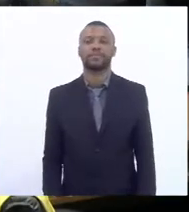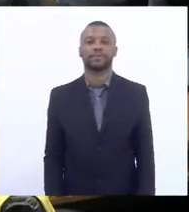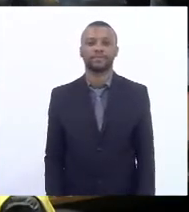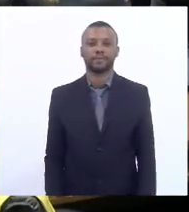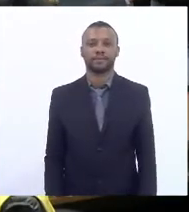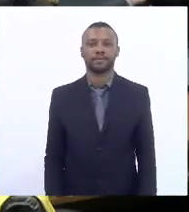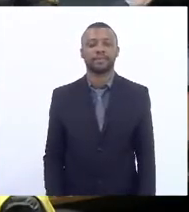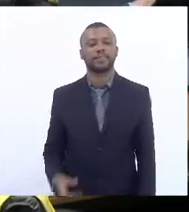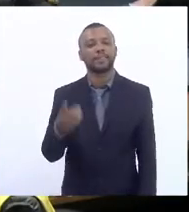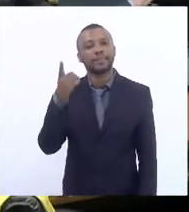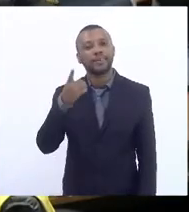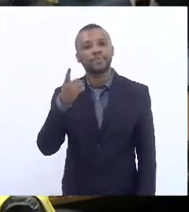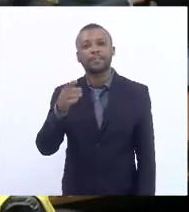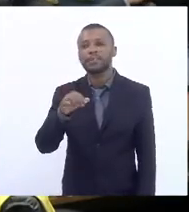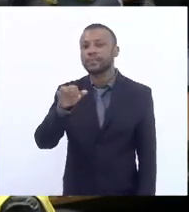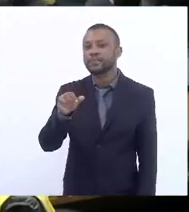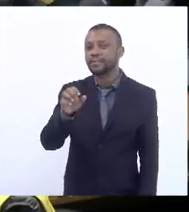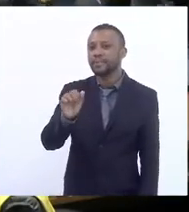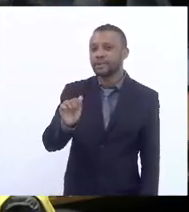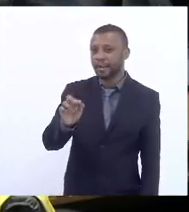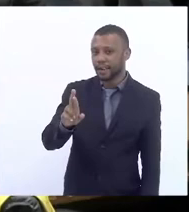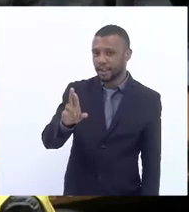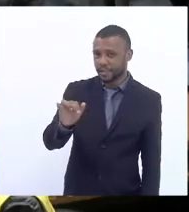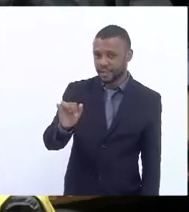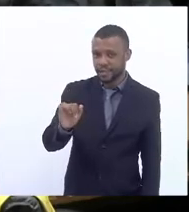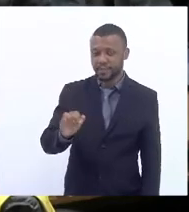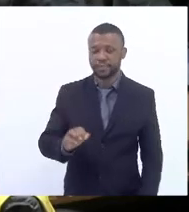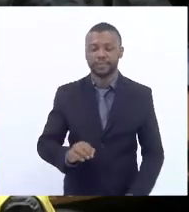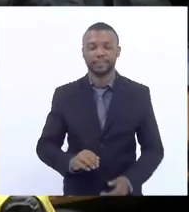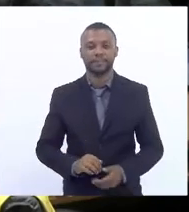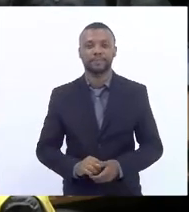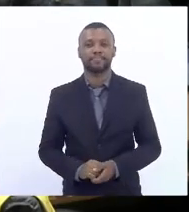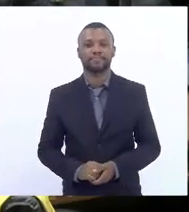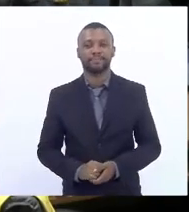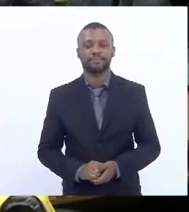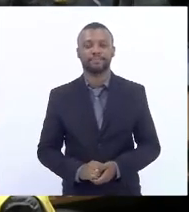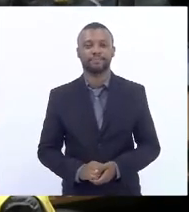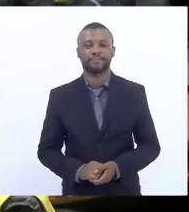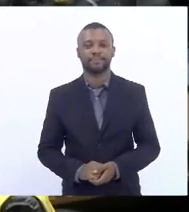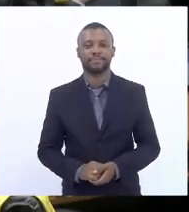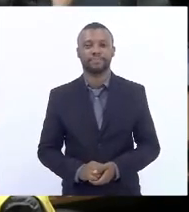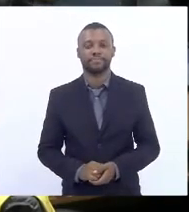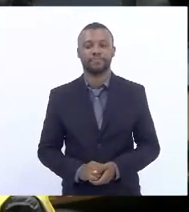Deputado Jari. Por favor, deputado, emitir parecer.